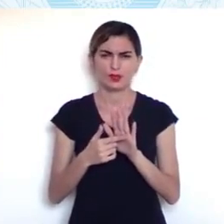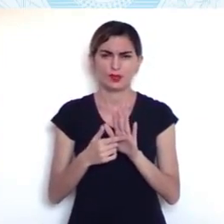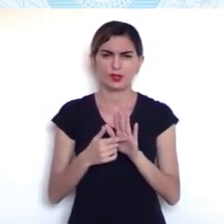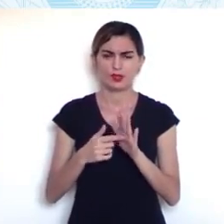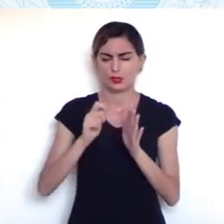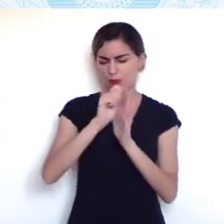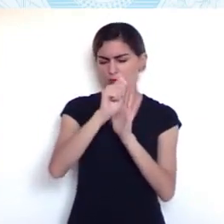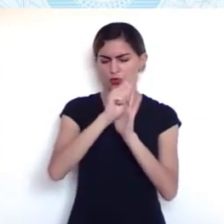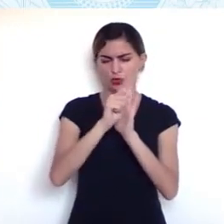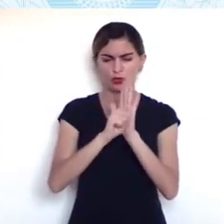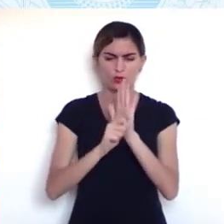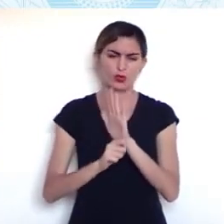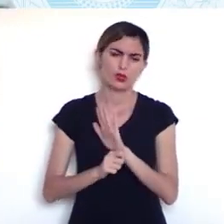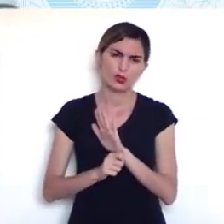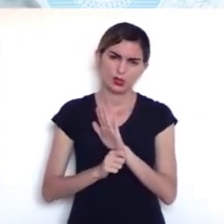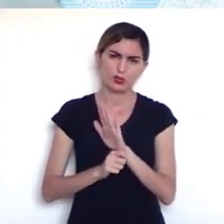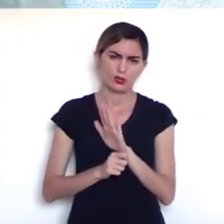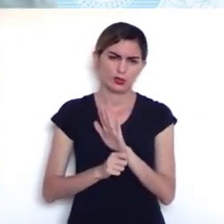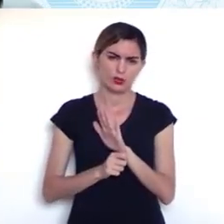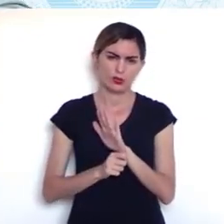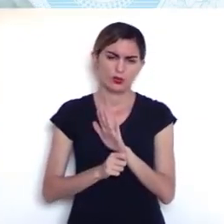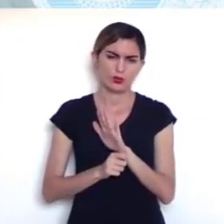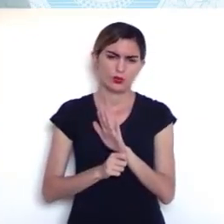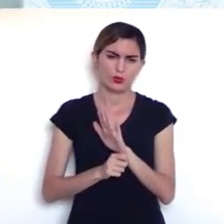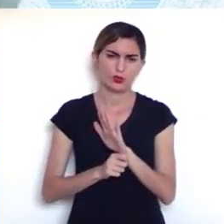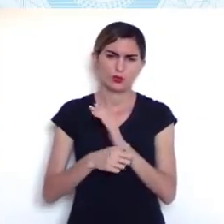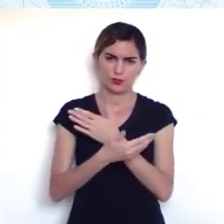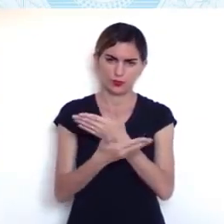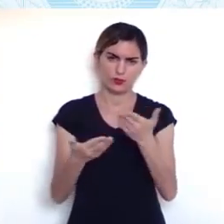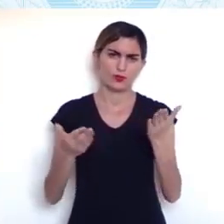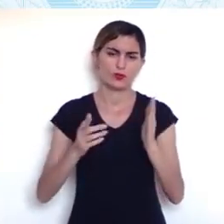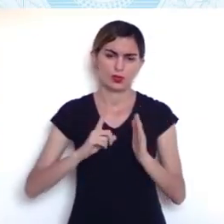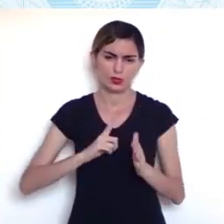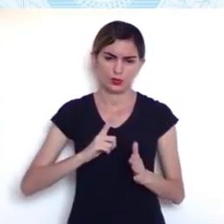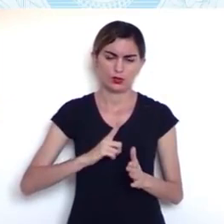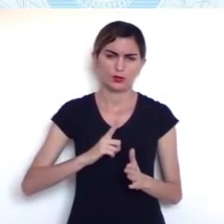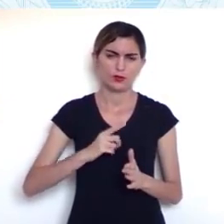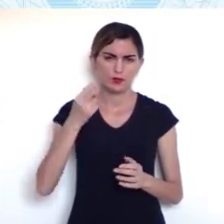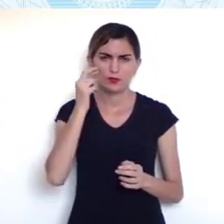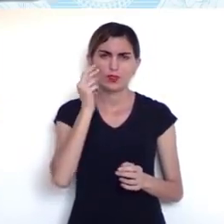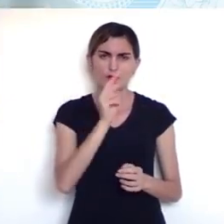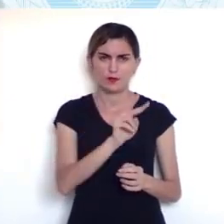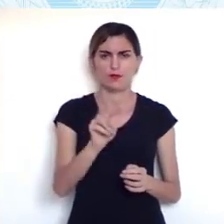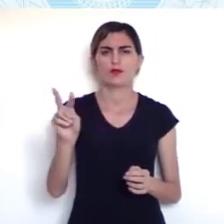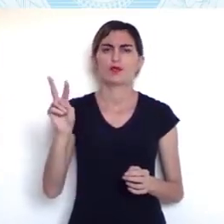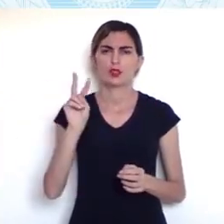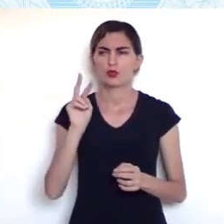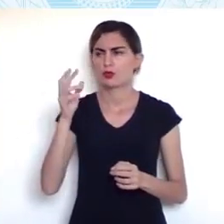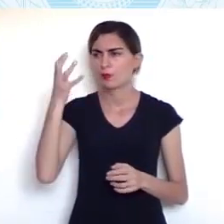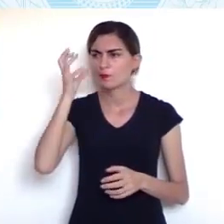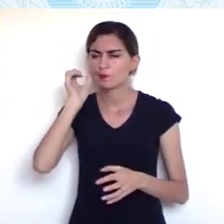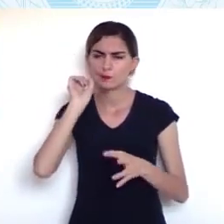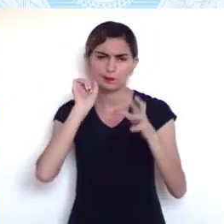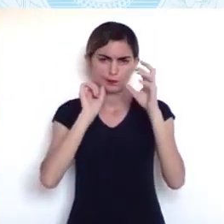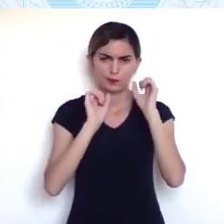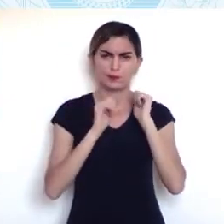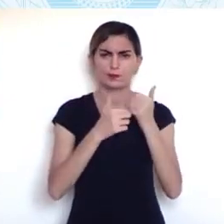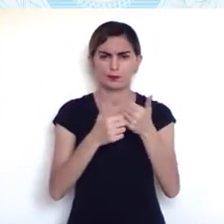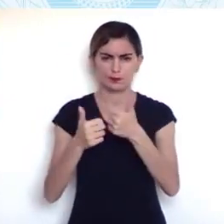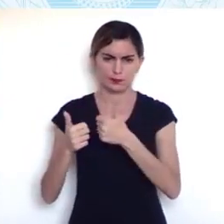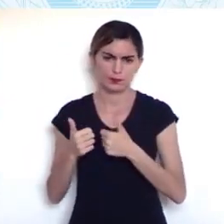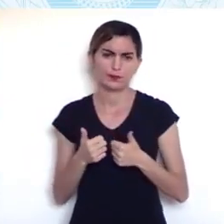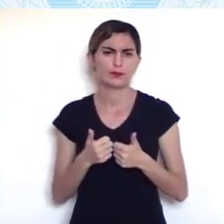escritor, mas que vocês já viram, já ouviram falar, né?